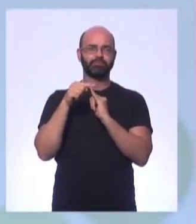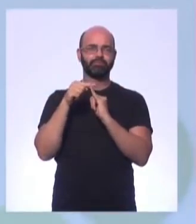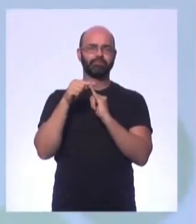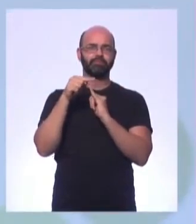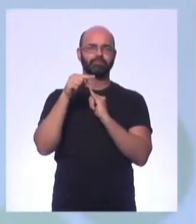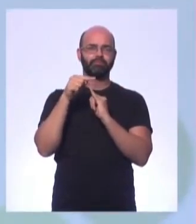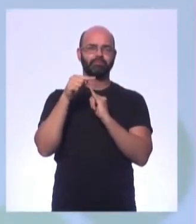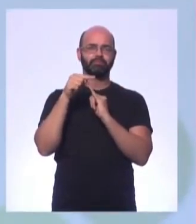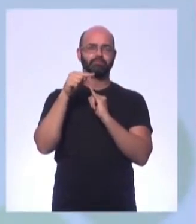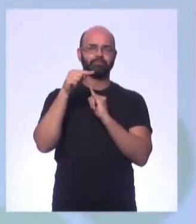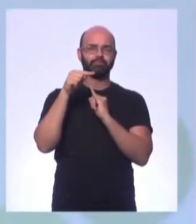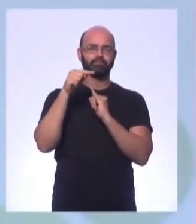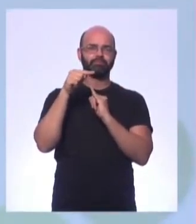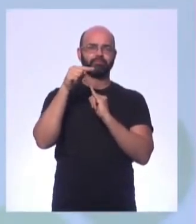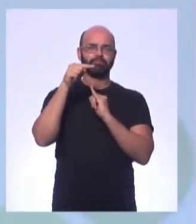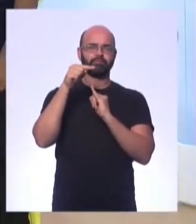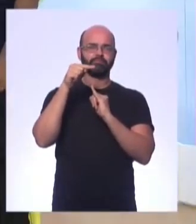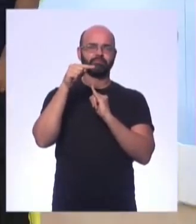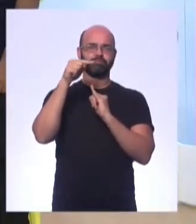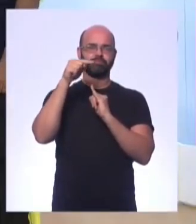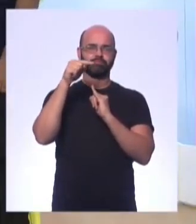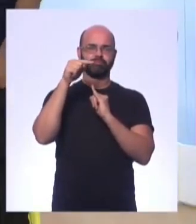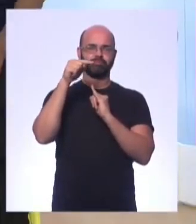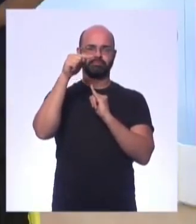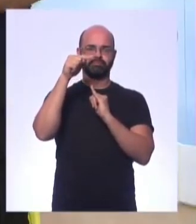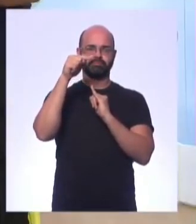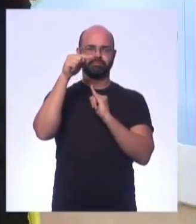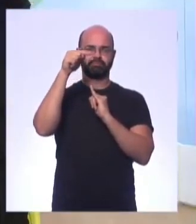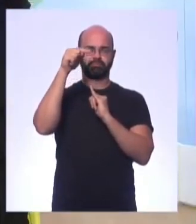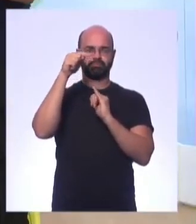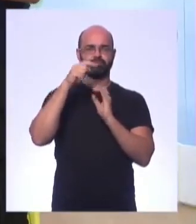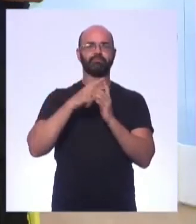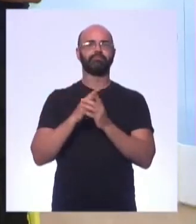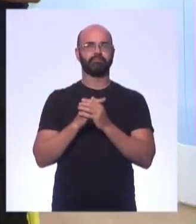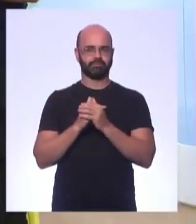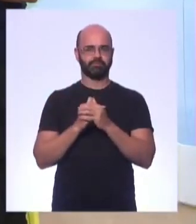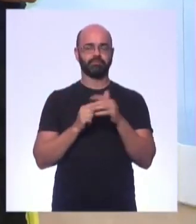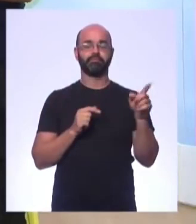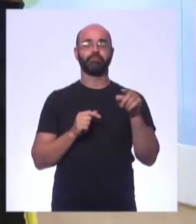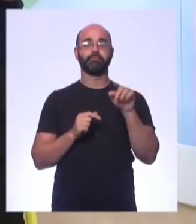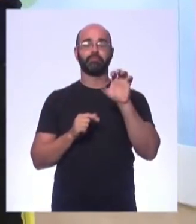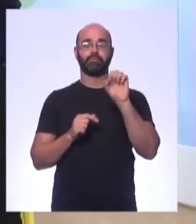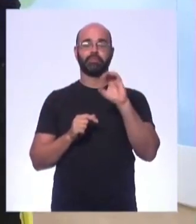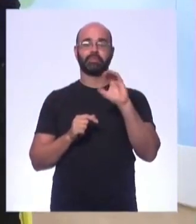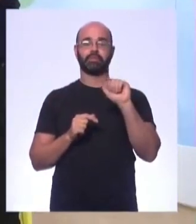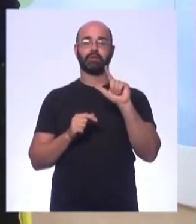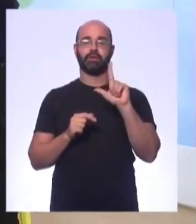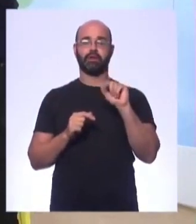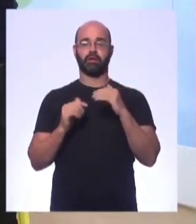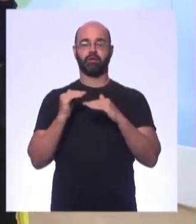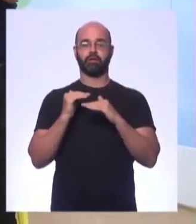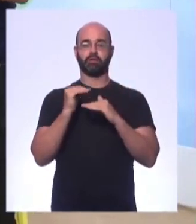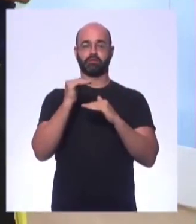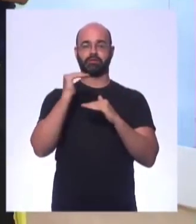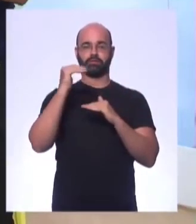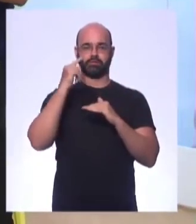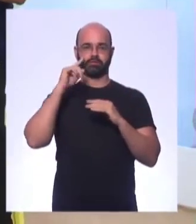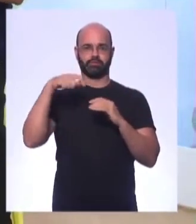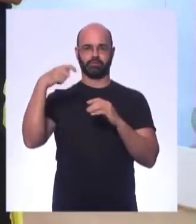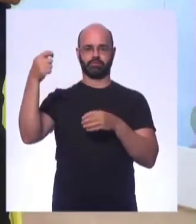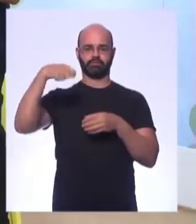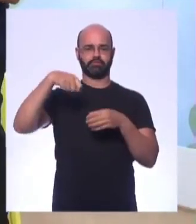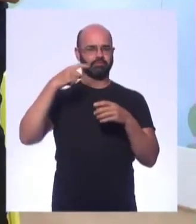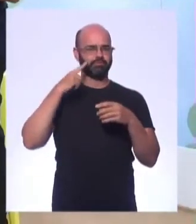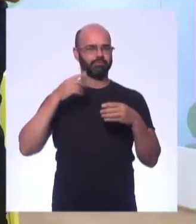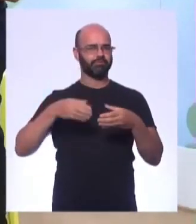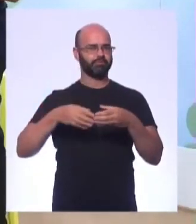né? Então a gente vai chamar aqui, né? A gente tem uma escala aqui que está mostrando que algo está ocorrendo nessa